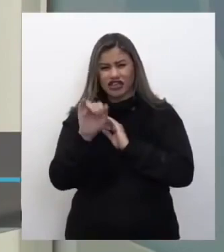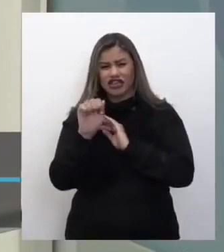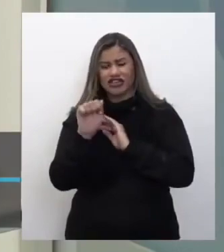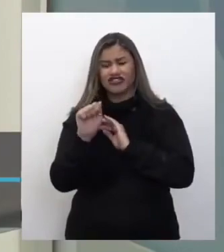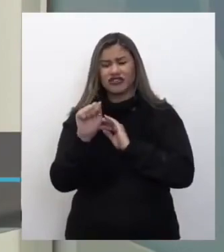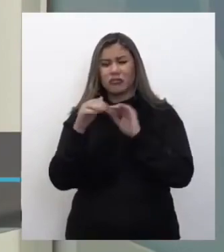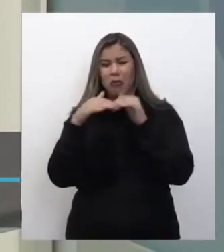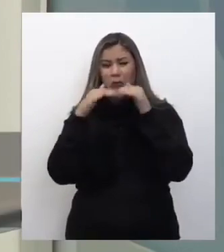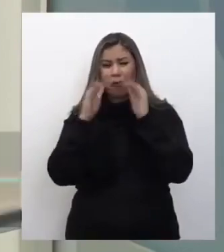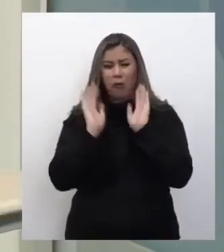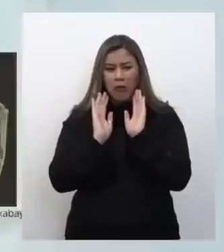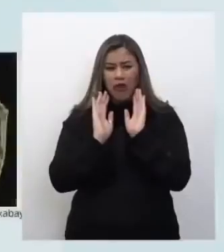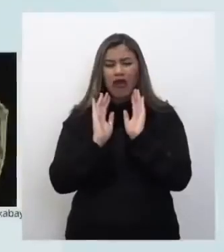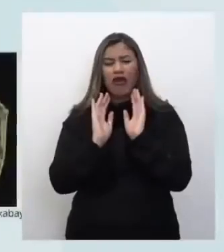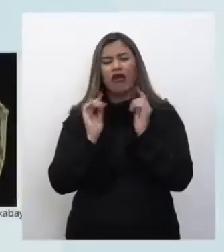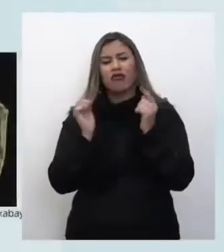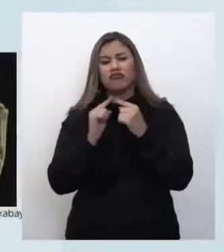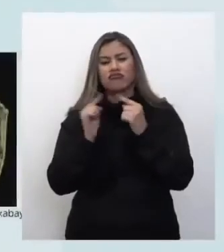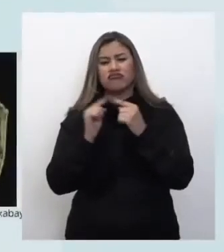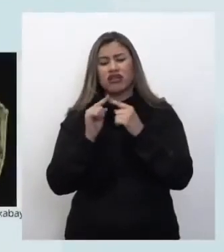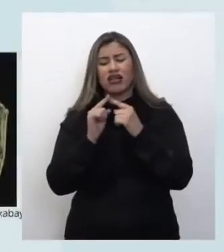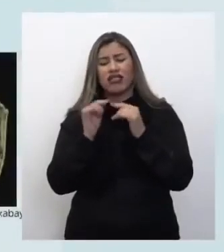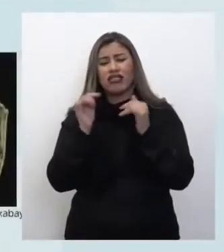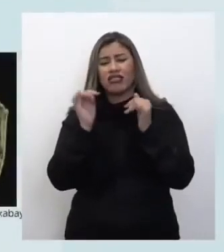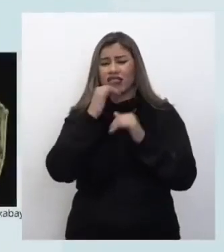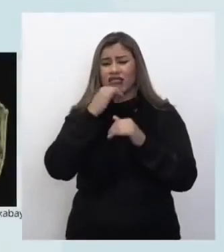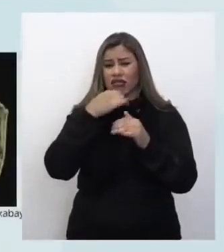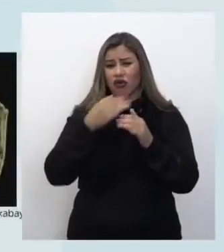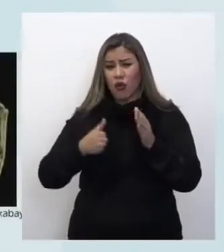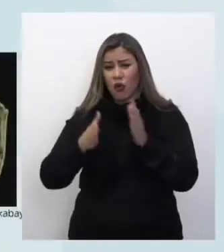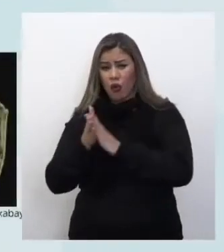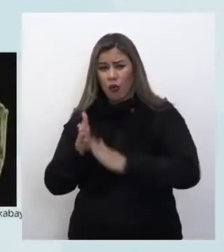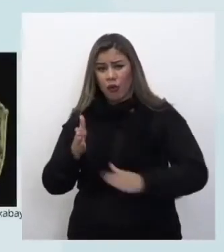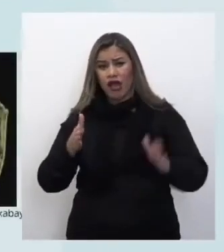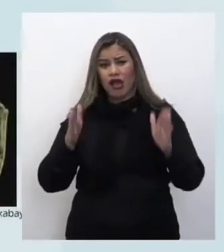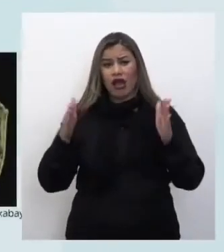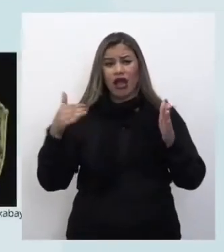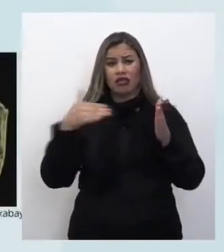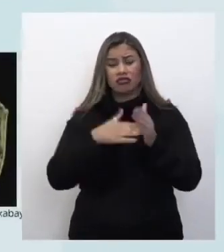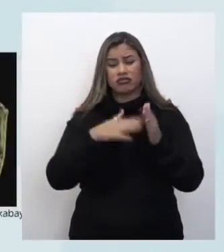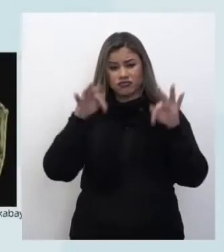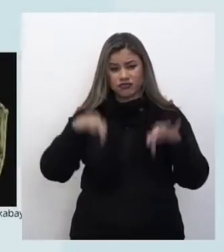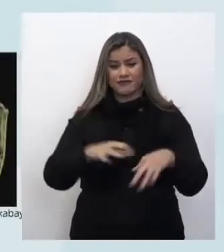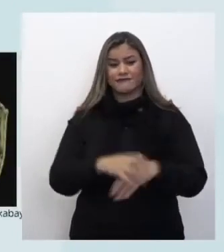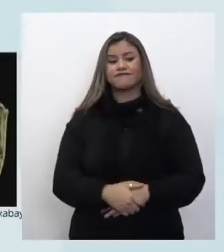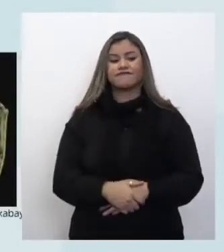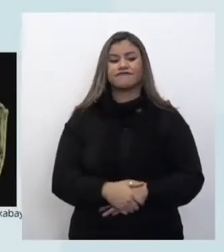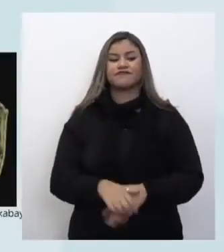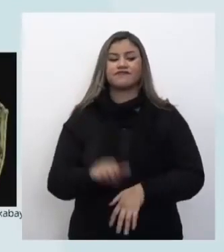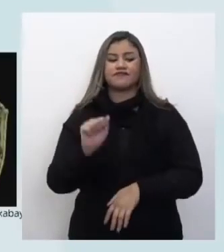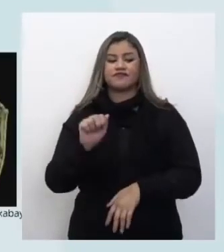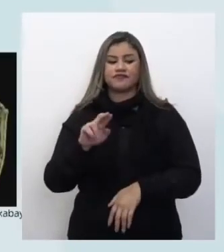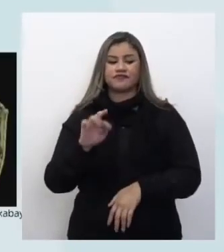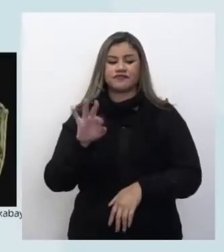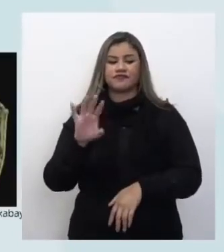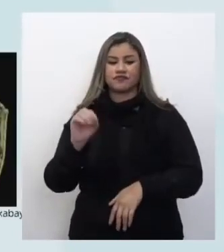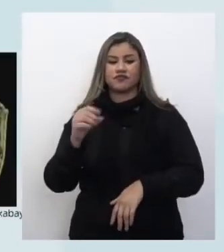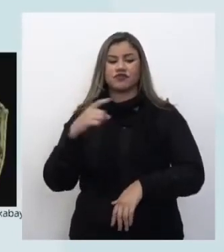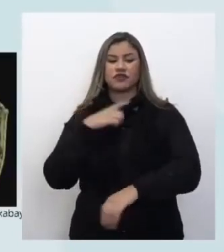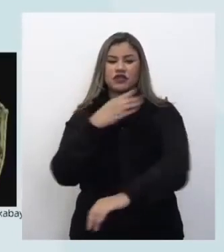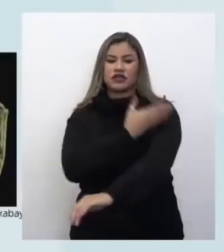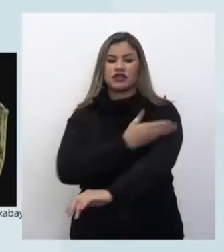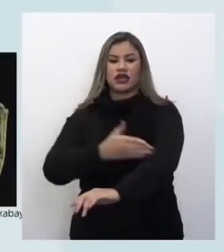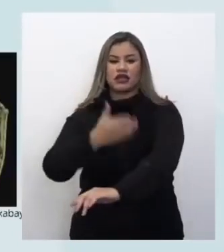fim. Auto. Surgiu na Idade Média, tem temas geralmente religiosos com intenção